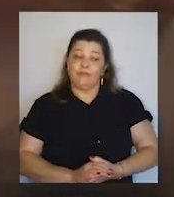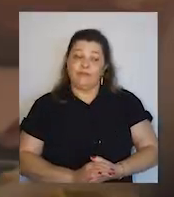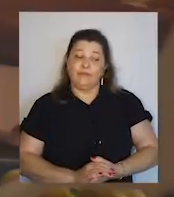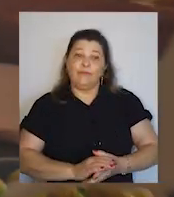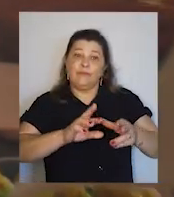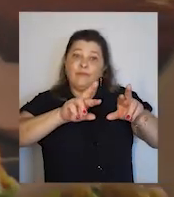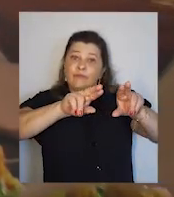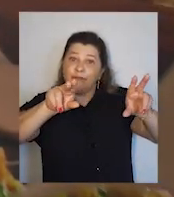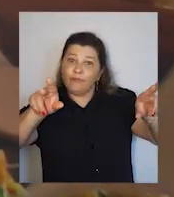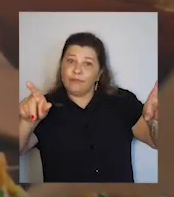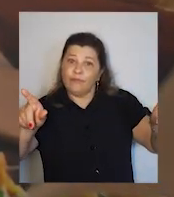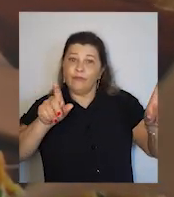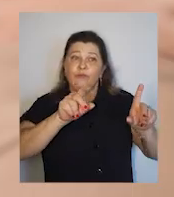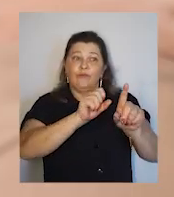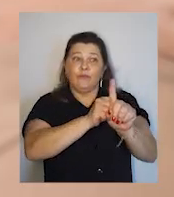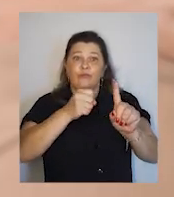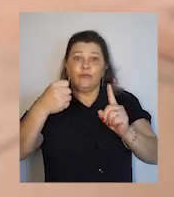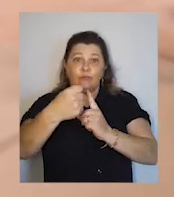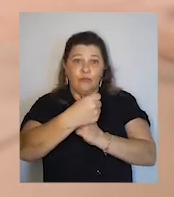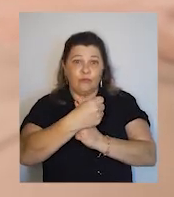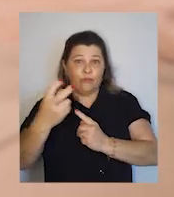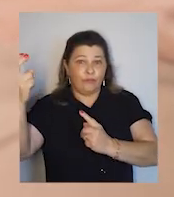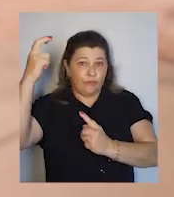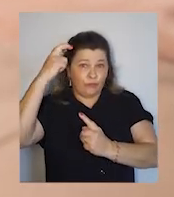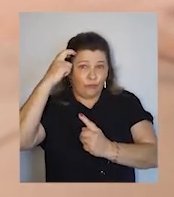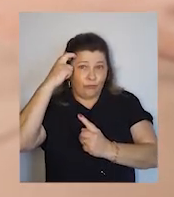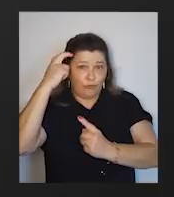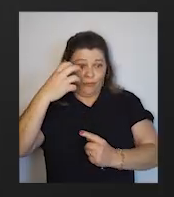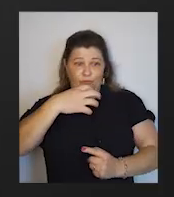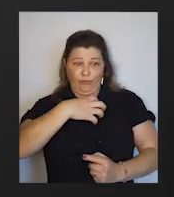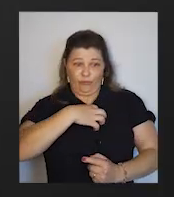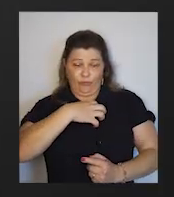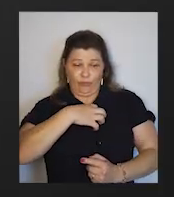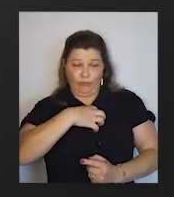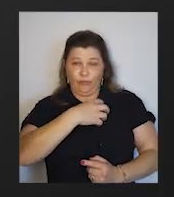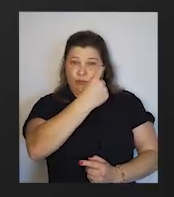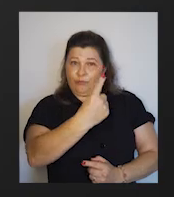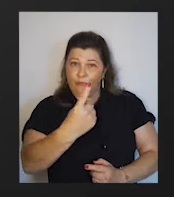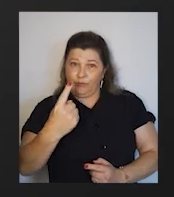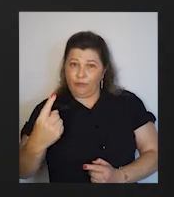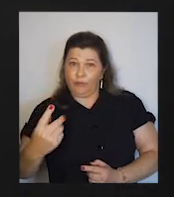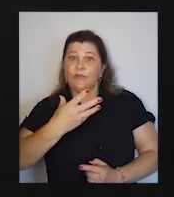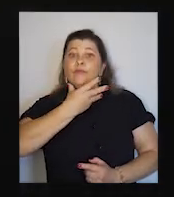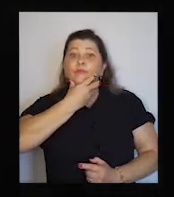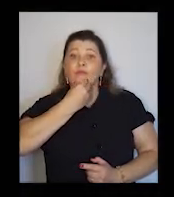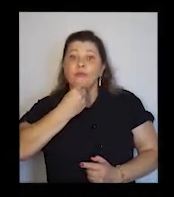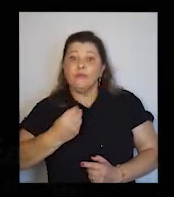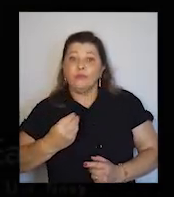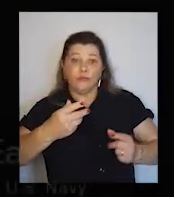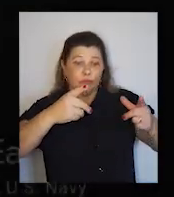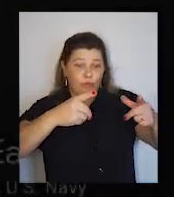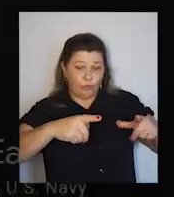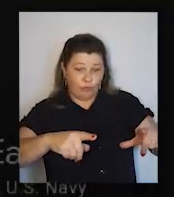A diversidade sociocultural impacta nos modos de viver de cada homem em seu território.